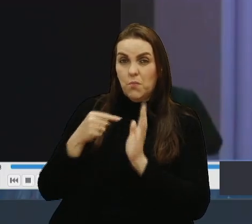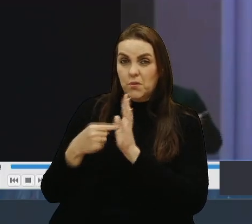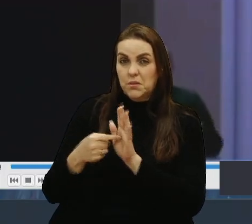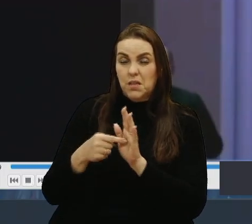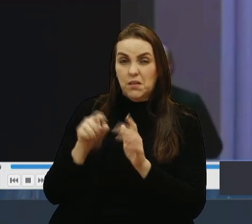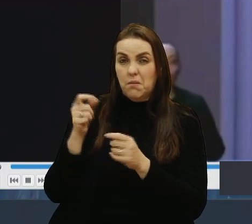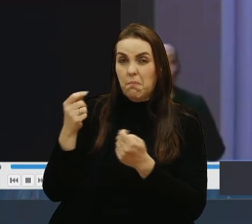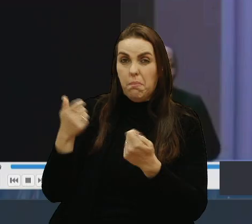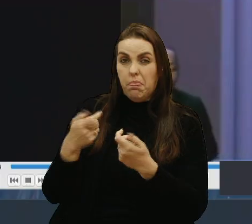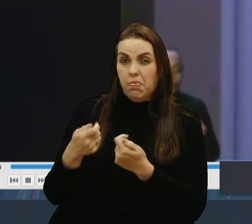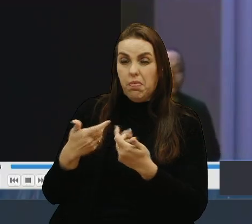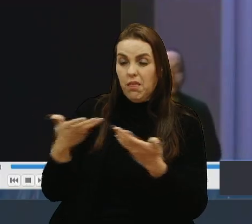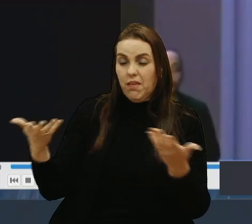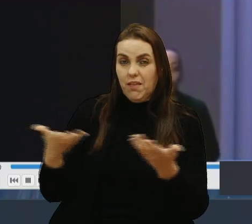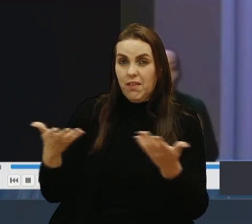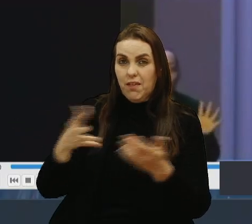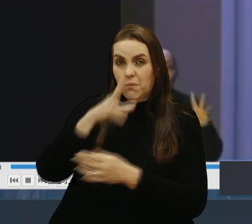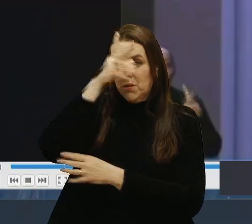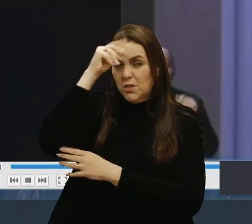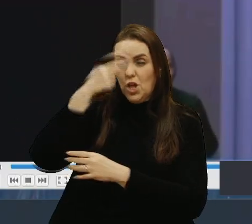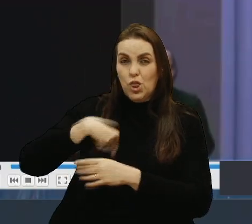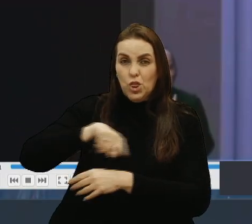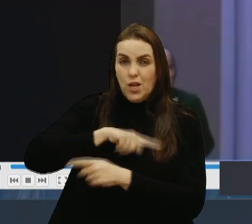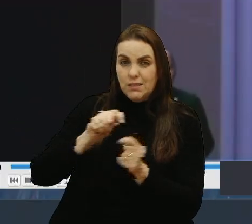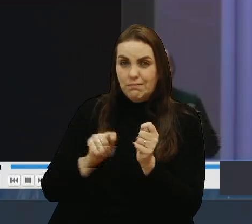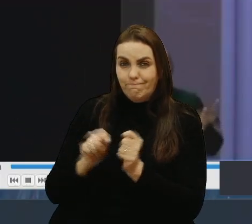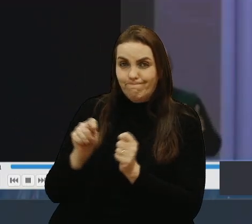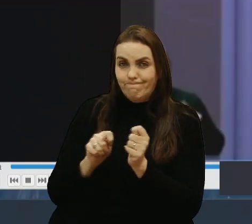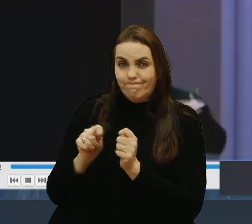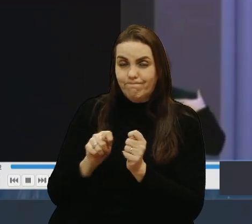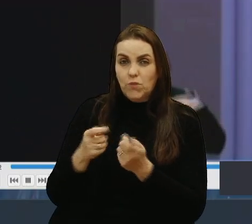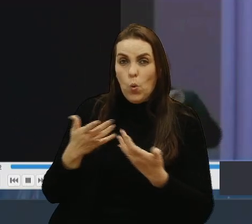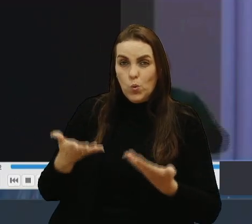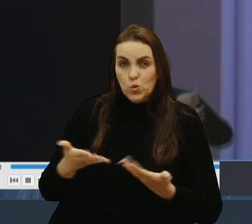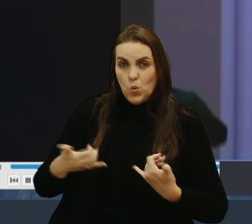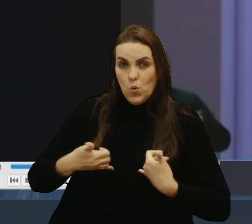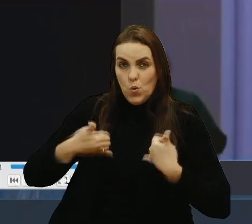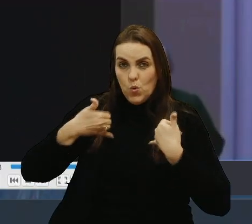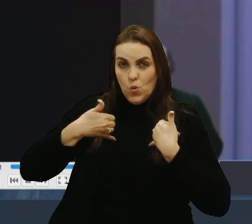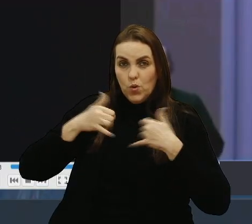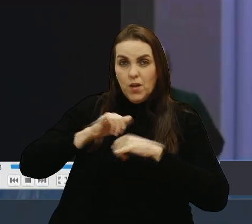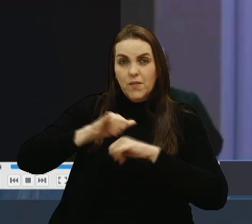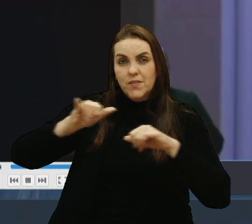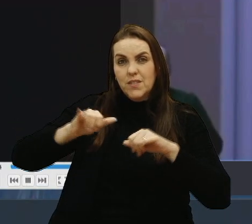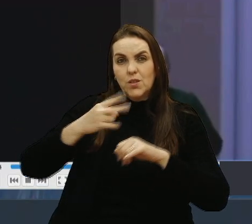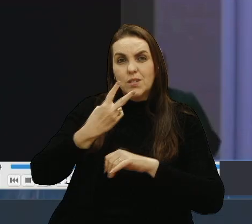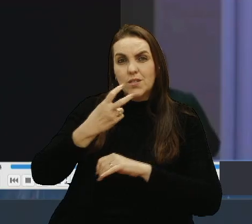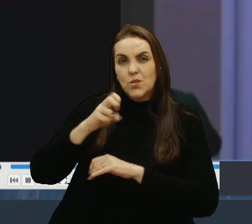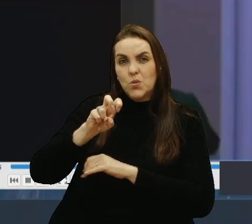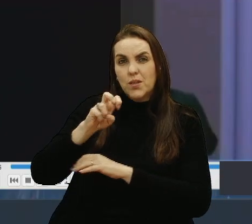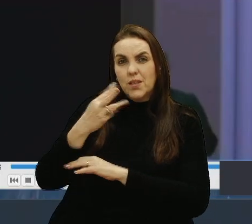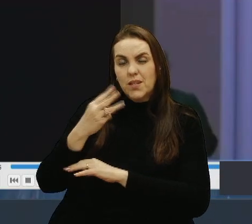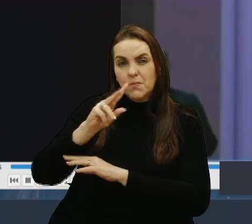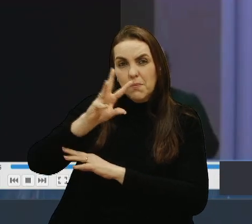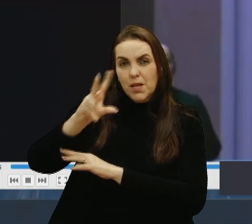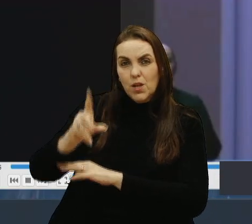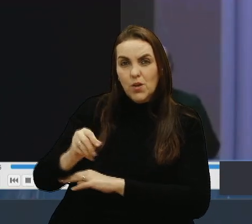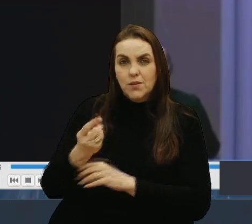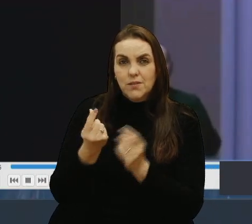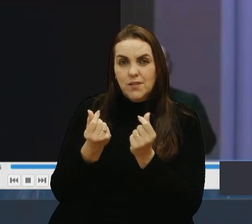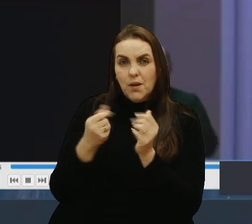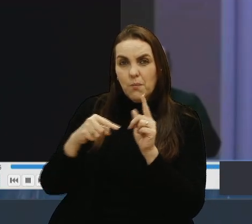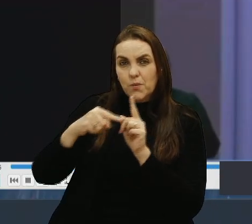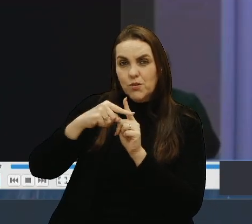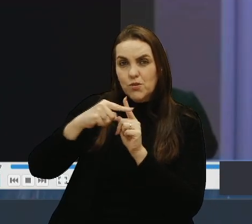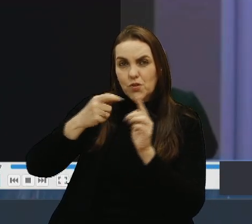nós apertávamos o cinto, fazendo todos os ajustes, e hoje, com muito orgulho, eu posso anunciar que nós temos 253 milhões de saldo positivo e que nós vamos investir, sim,